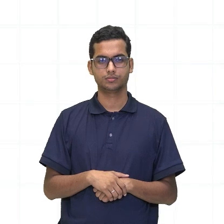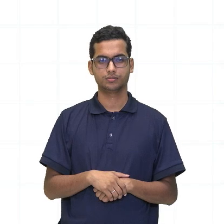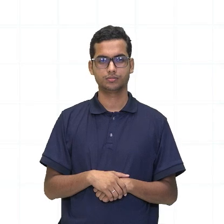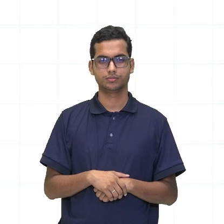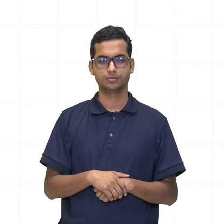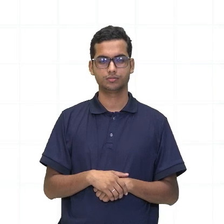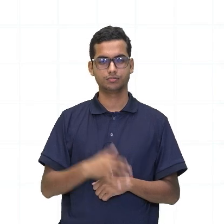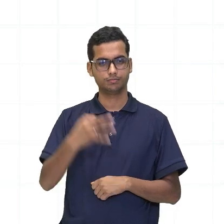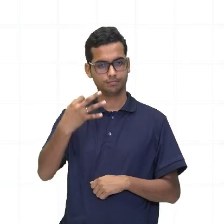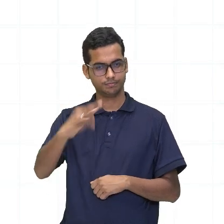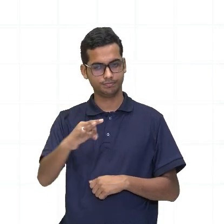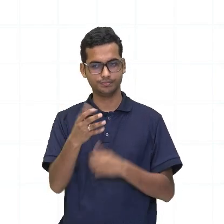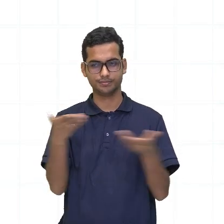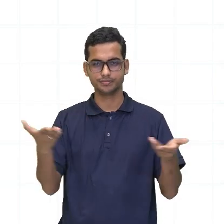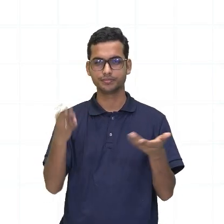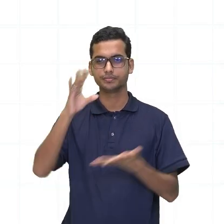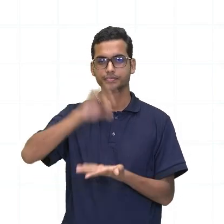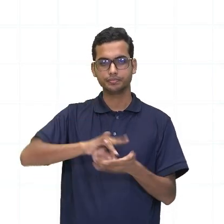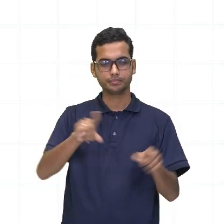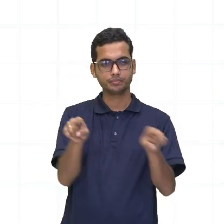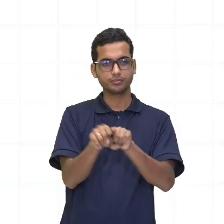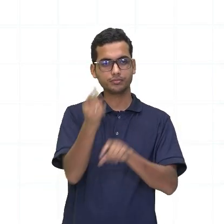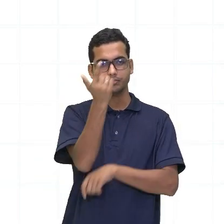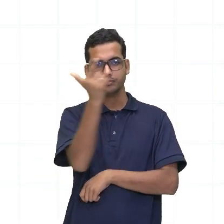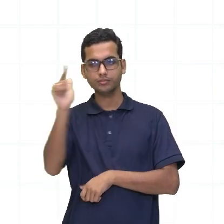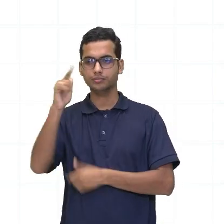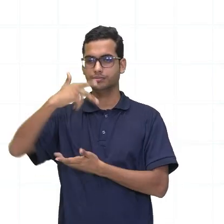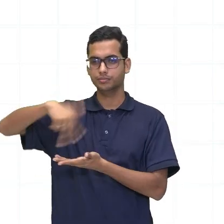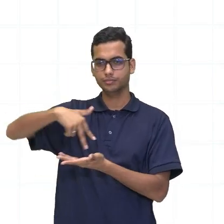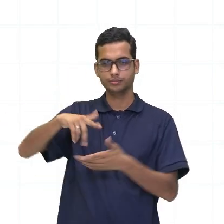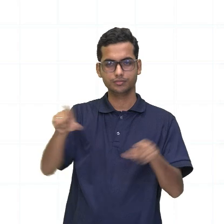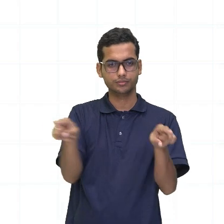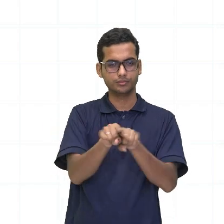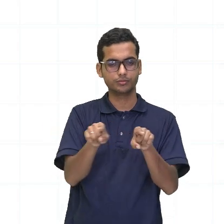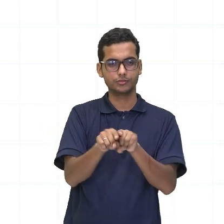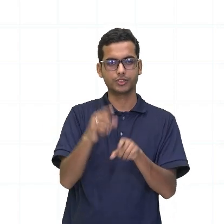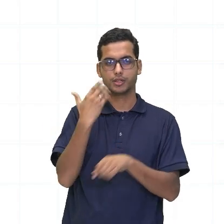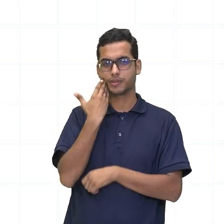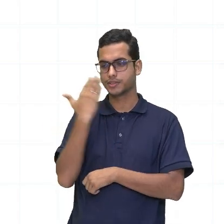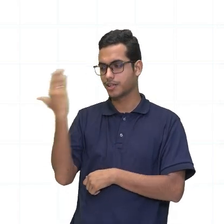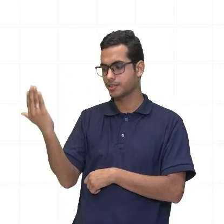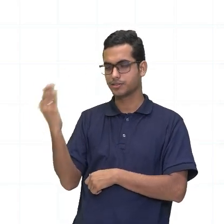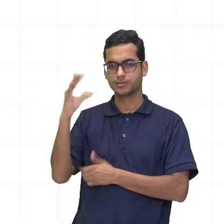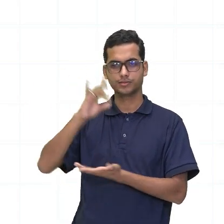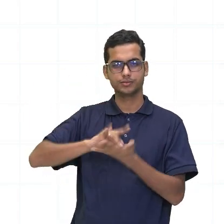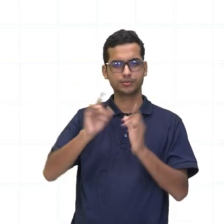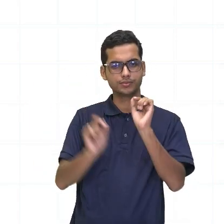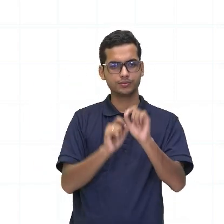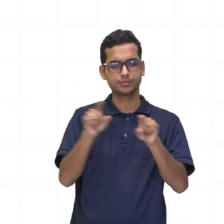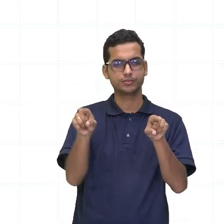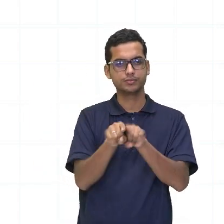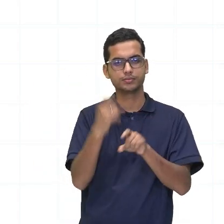ok? Então, vamos lá. Aí temos uma outra dança, tá?